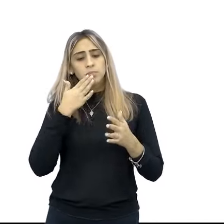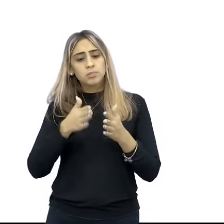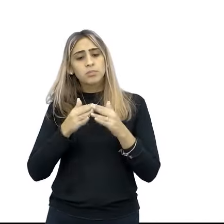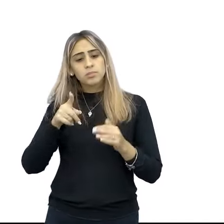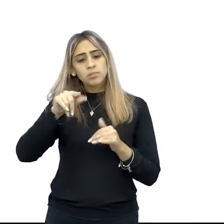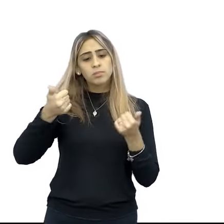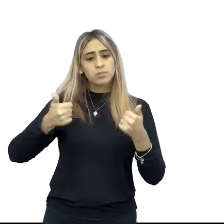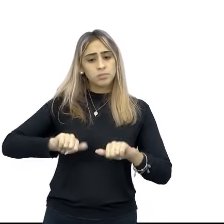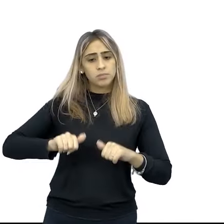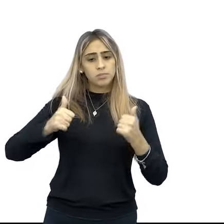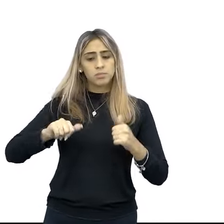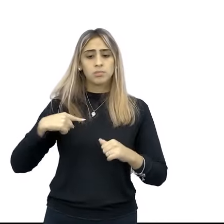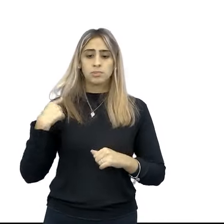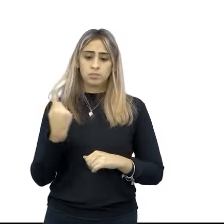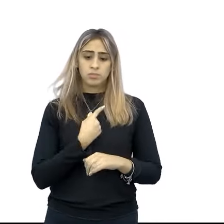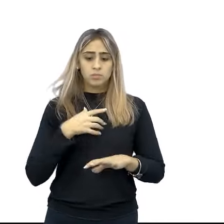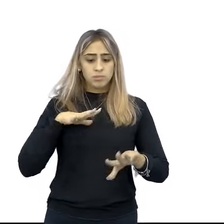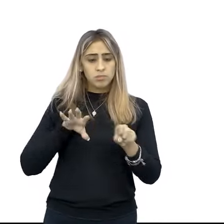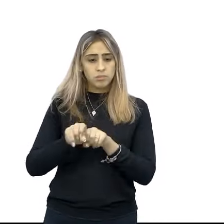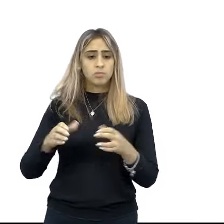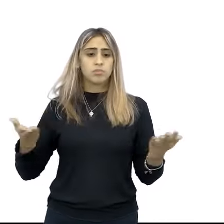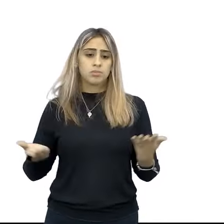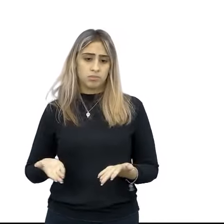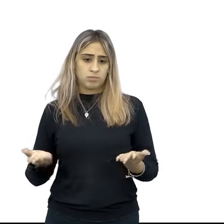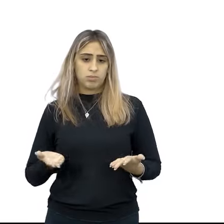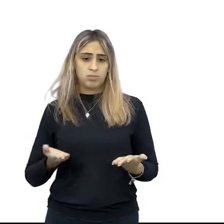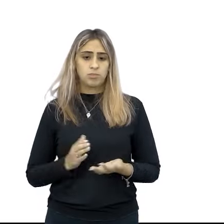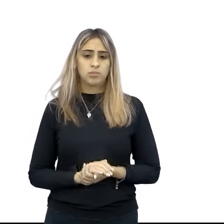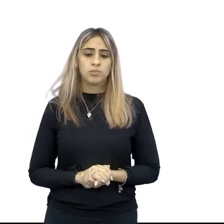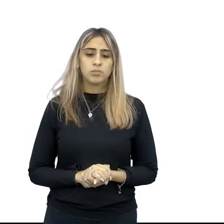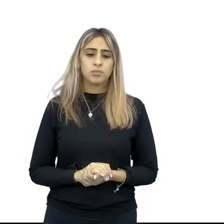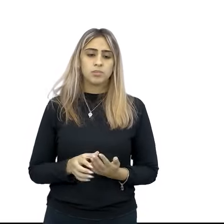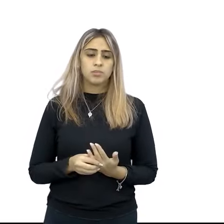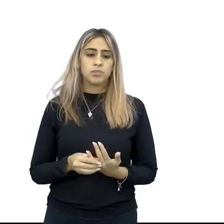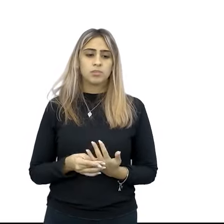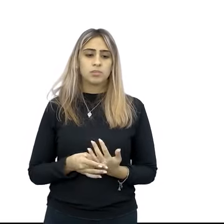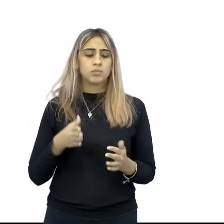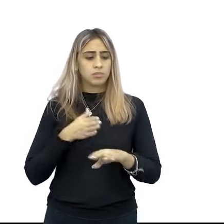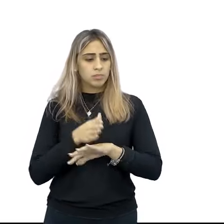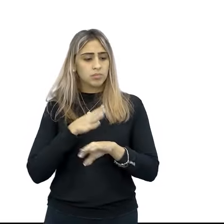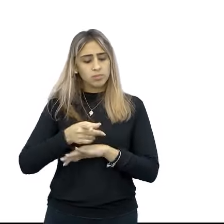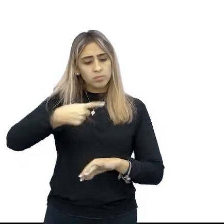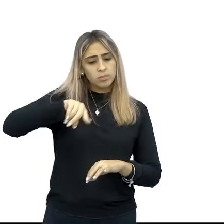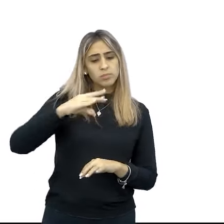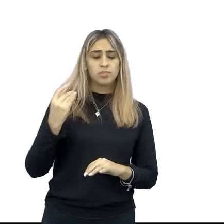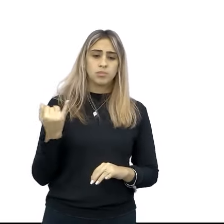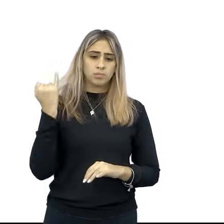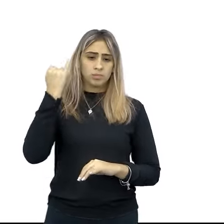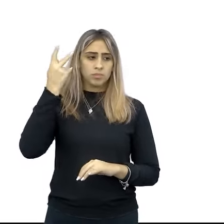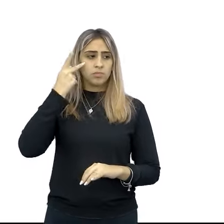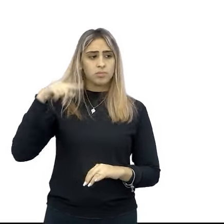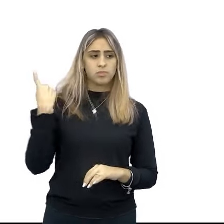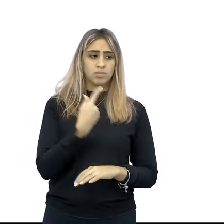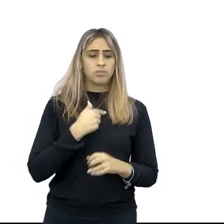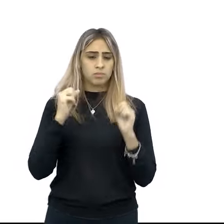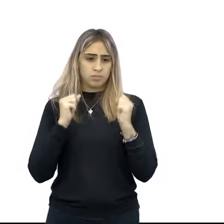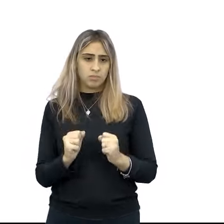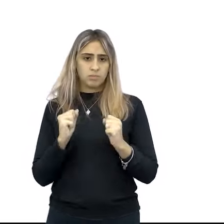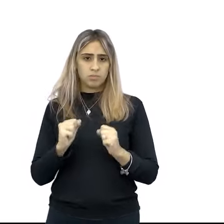vocês avaliassem a nossa formação de hoje. A participação de vocês é muito importante para que nós